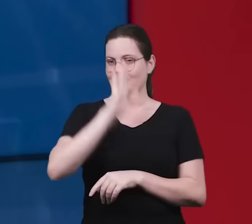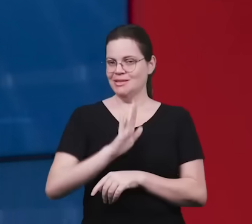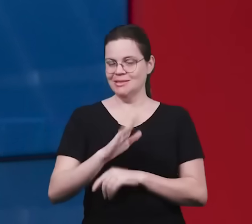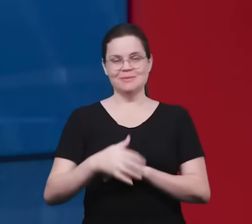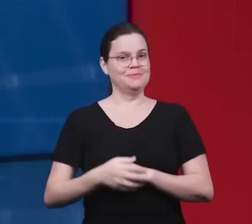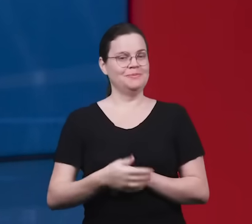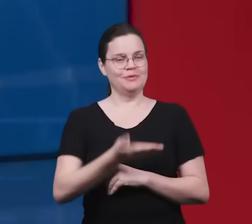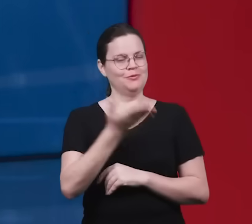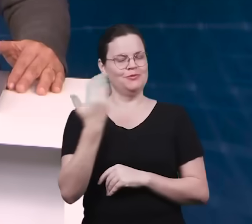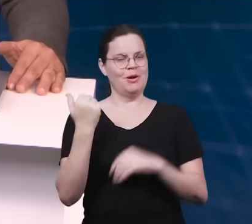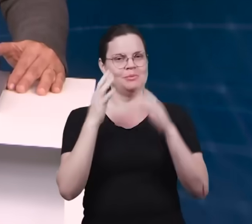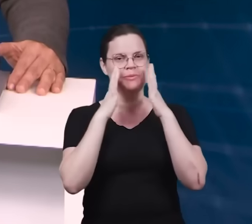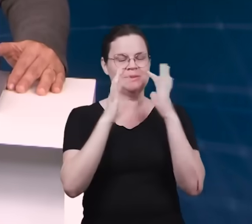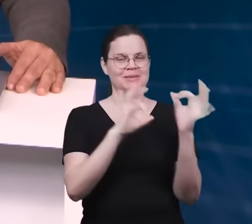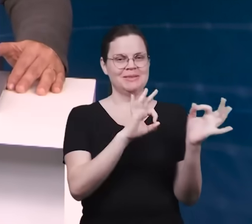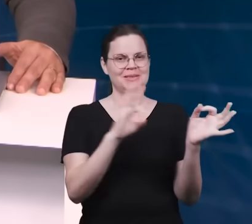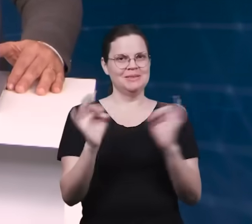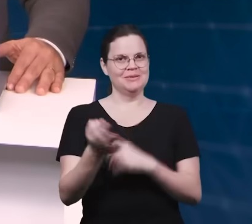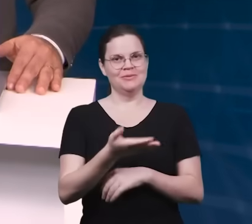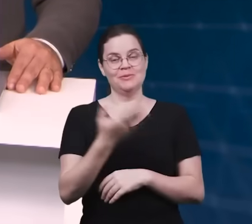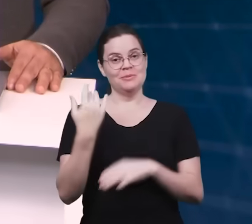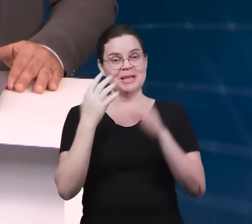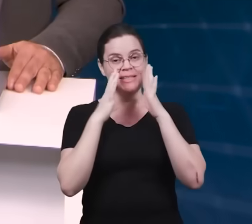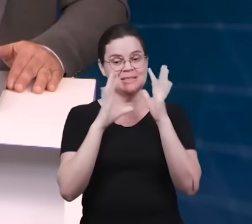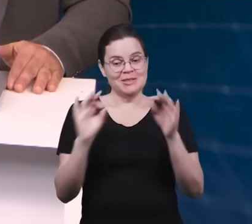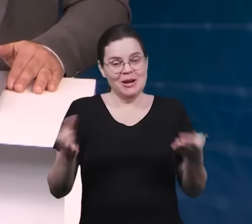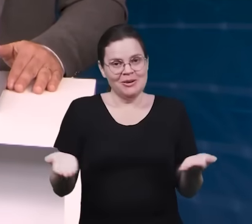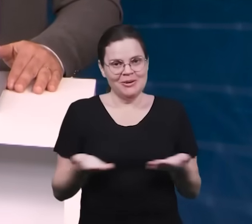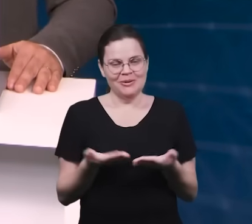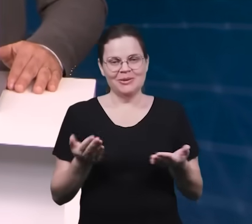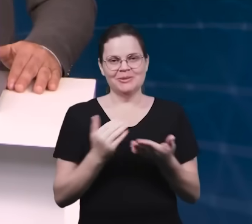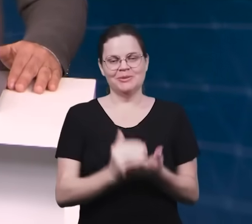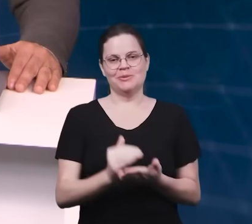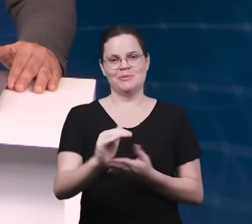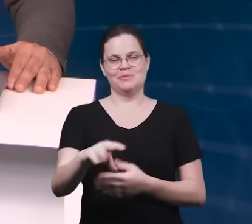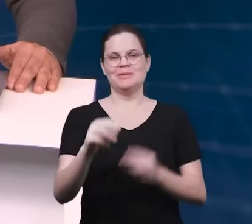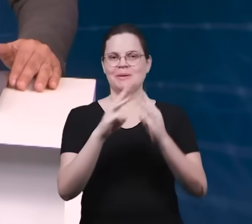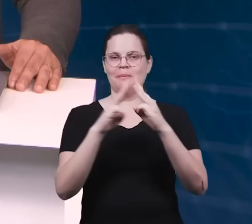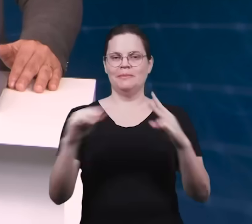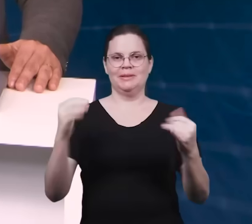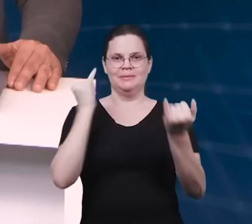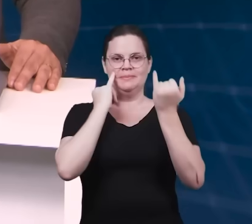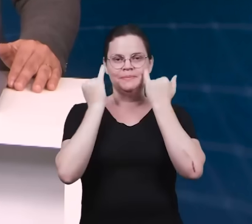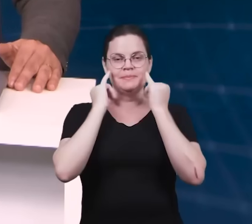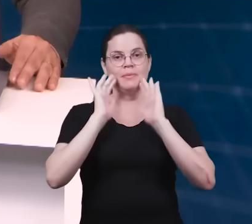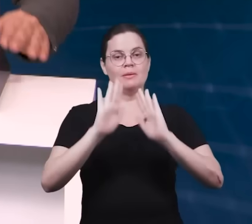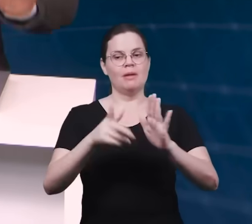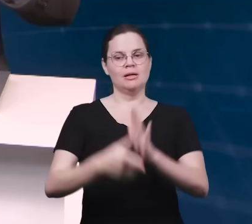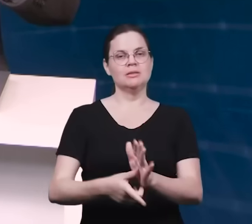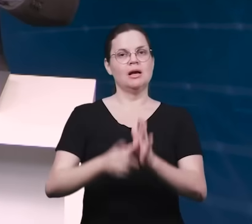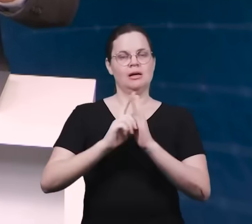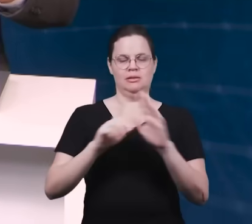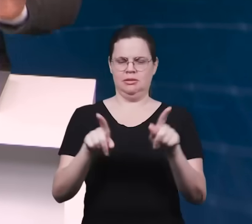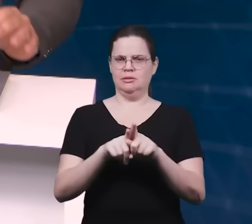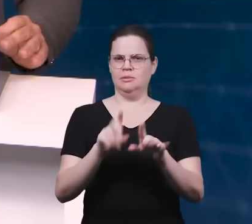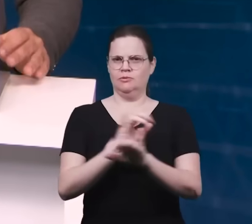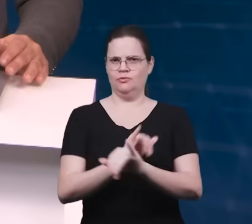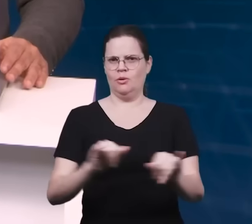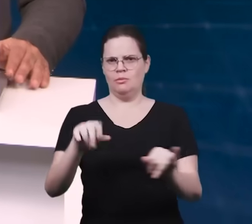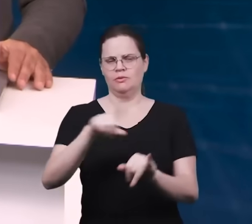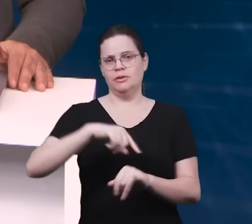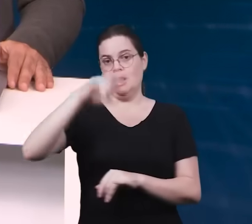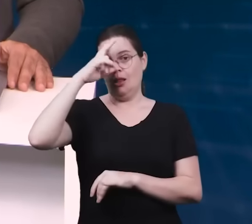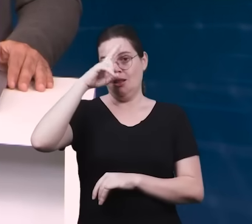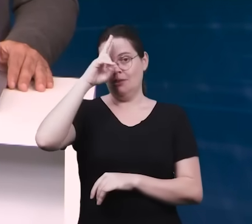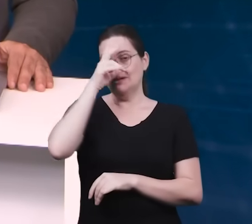Brasil. Então vem comigo, vem pra cá, porque a partir de agora o Manaim News está entrando no ar. Mas antes eu tenho uma notícia aqui também para você. Quero te